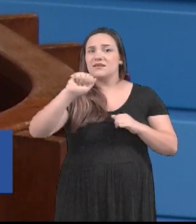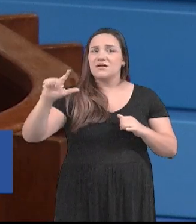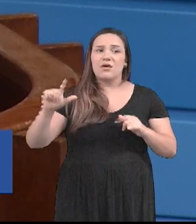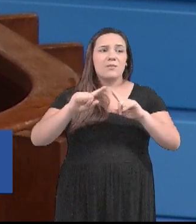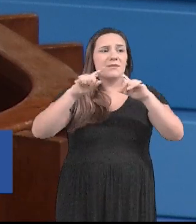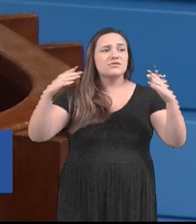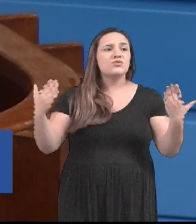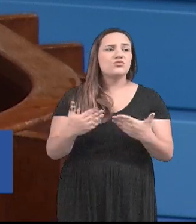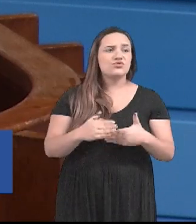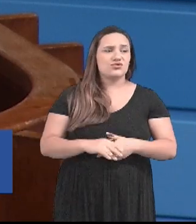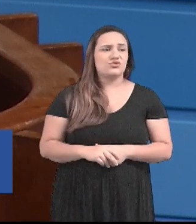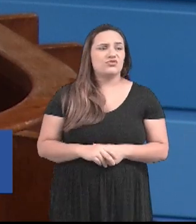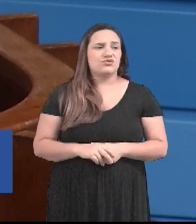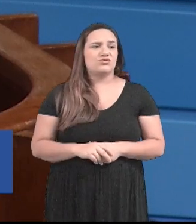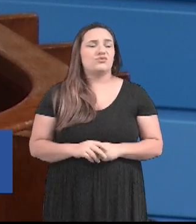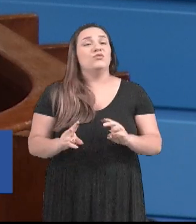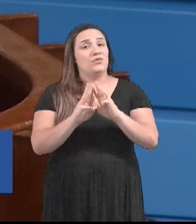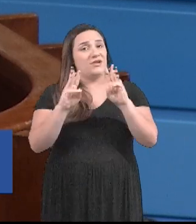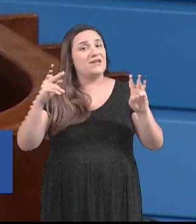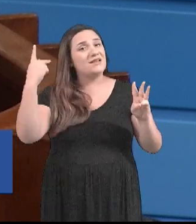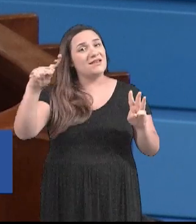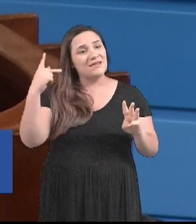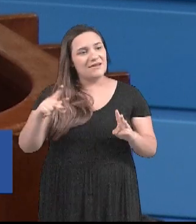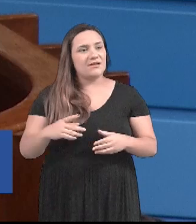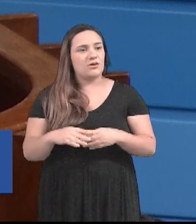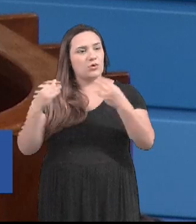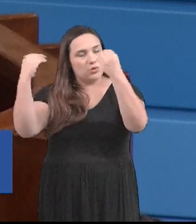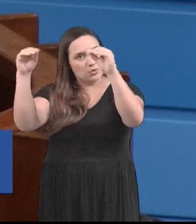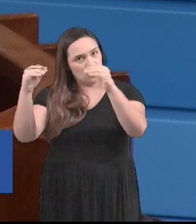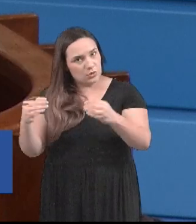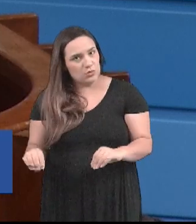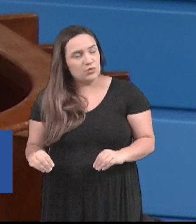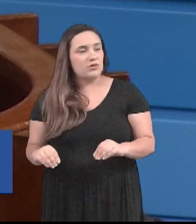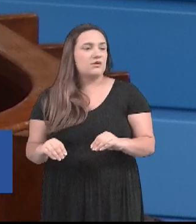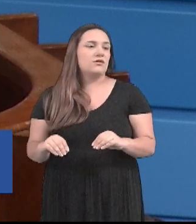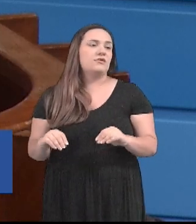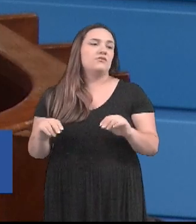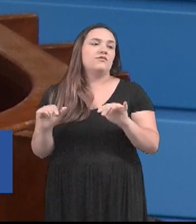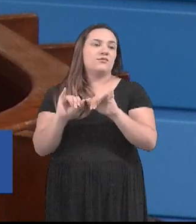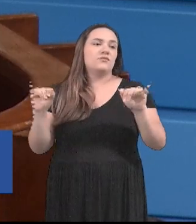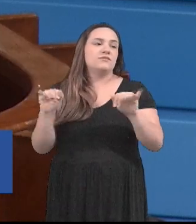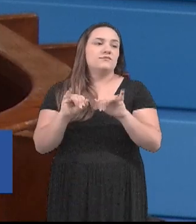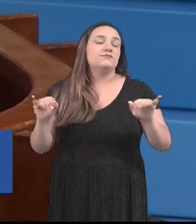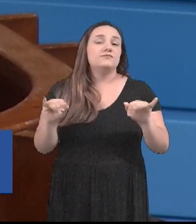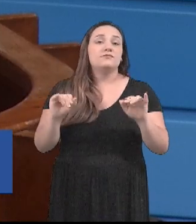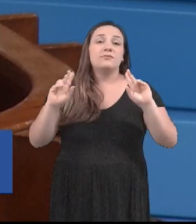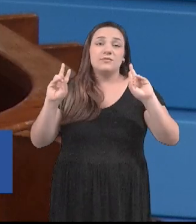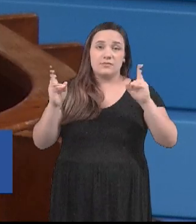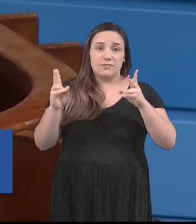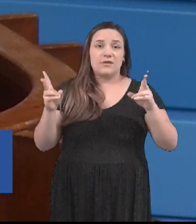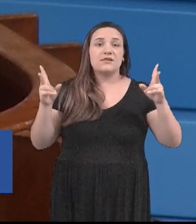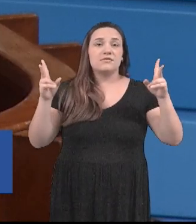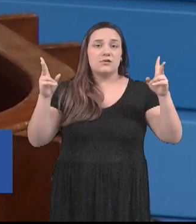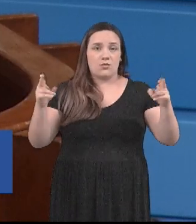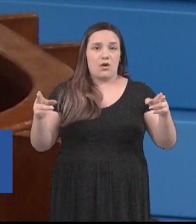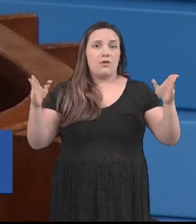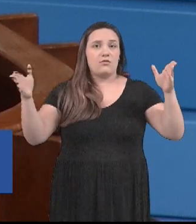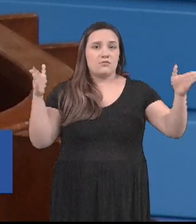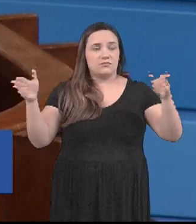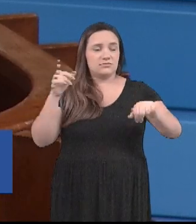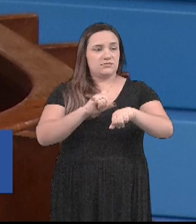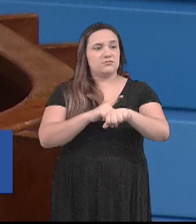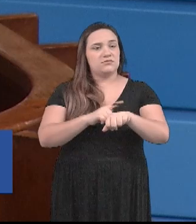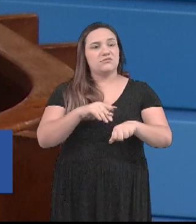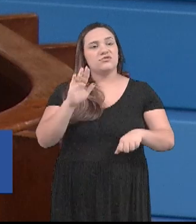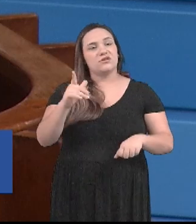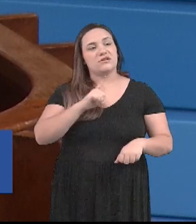no link que eles disponibilizaram, inseriram nos dados da administração pública, para o mesmo período, para o mesmo ano, 2018,